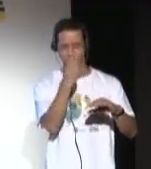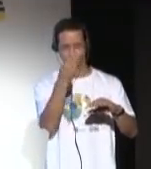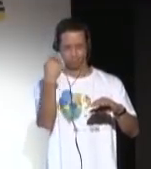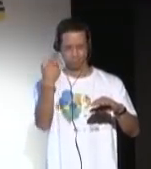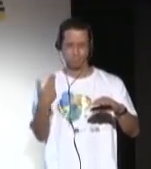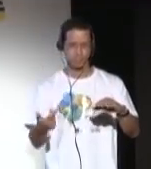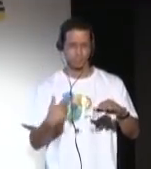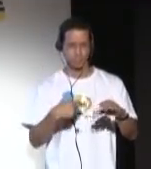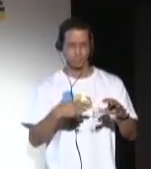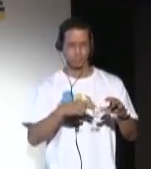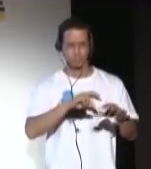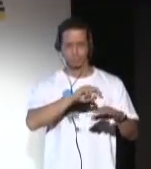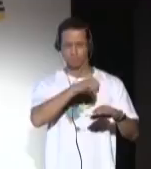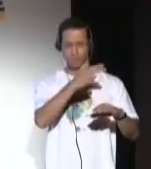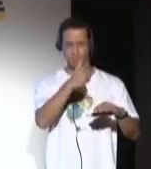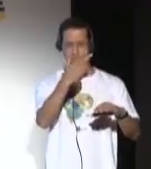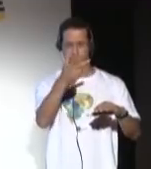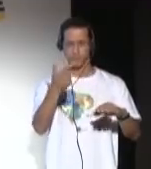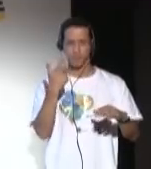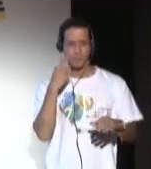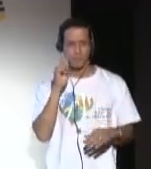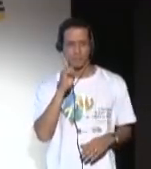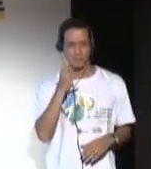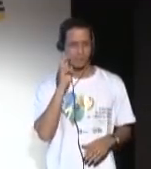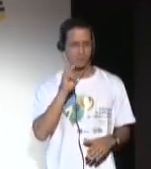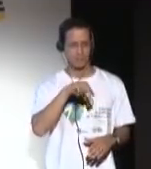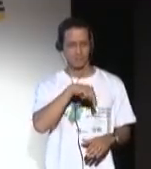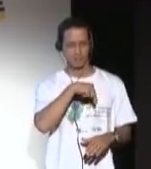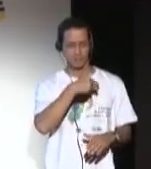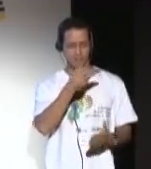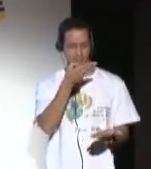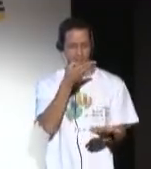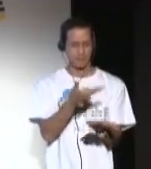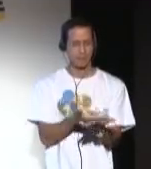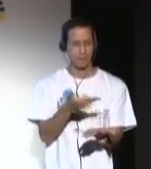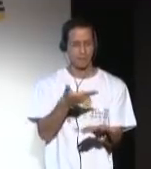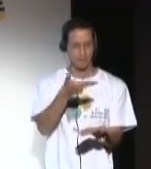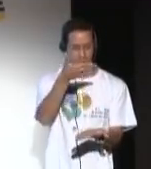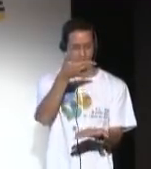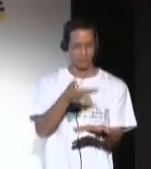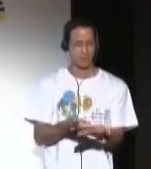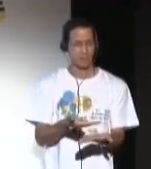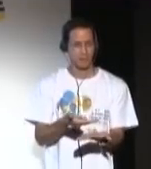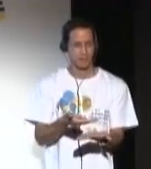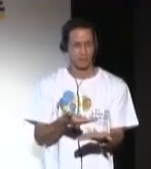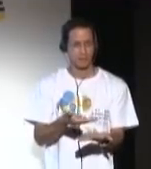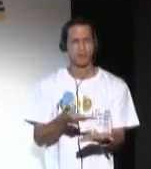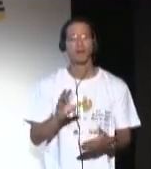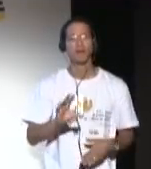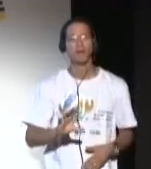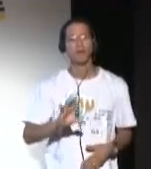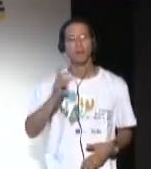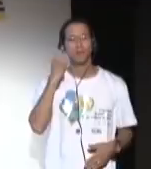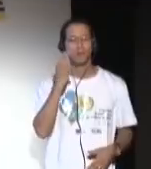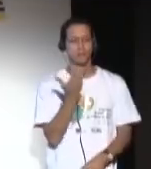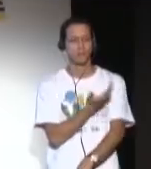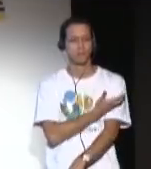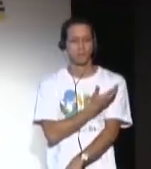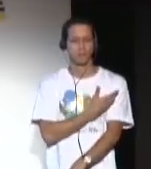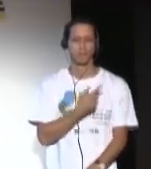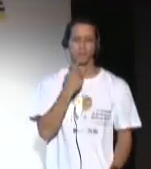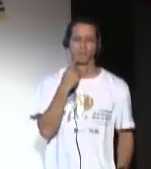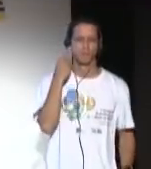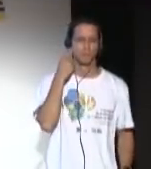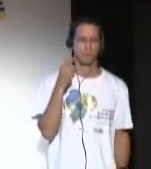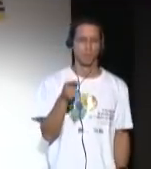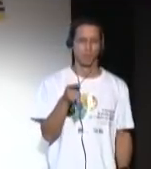todas as suas manobras e acrobacias, se ele aterrissar de barriga, se cair direto de barriga, o treinador não vai